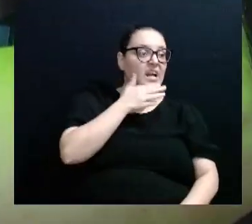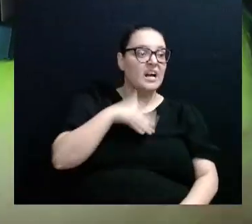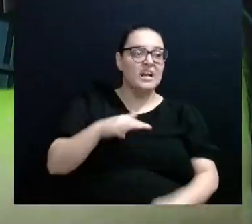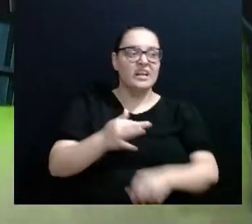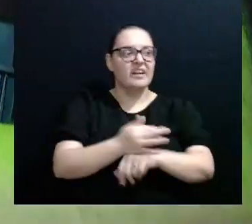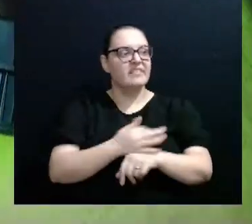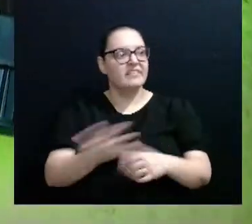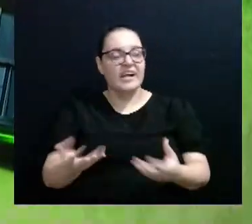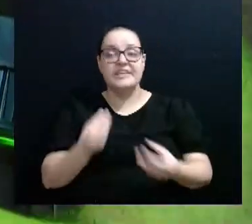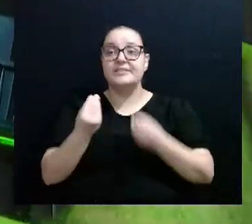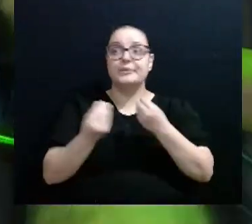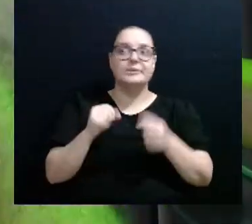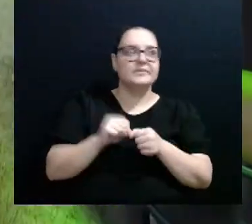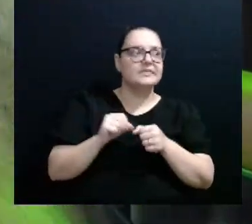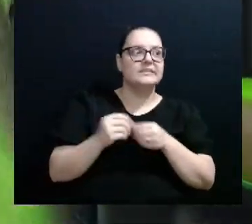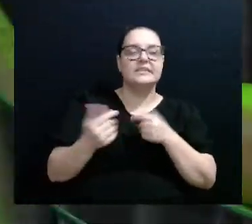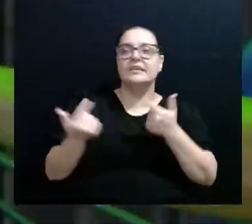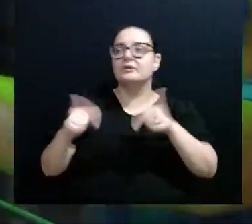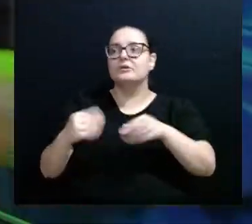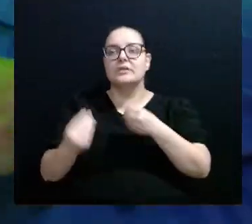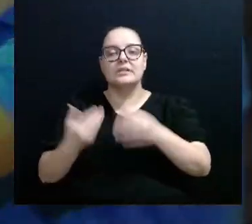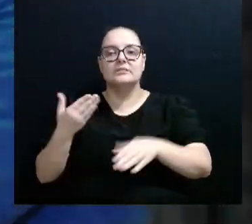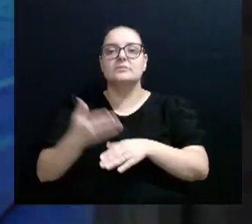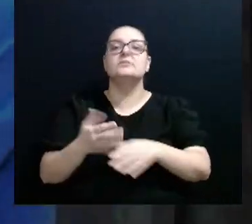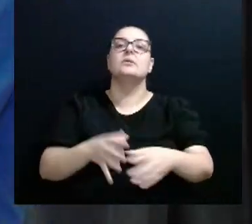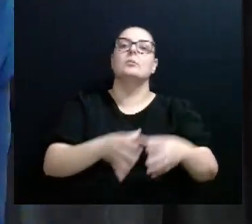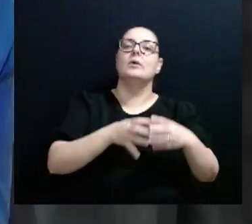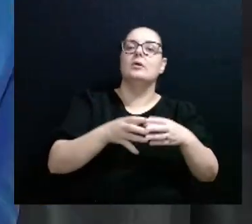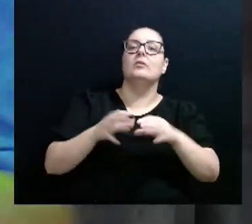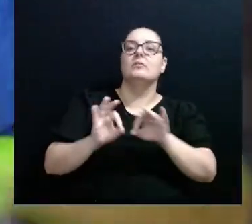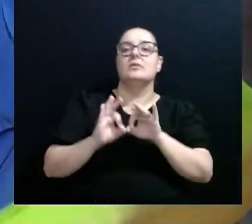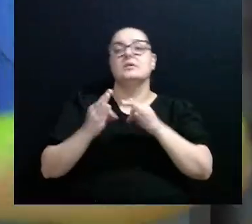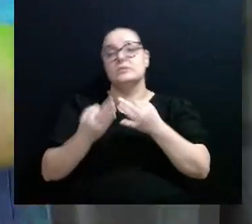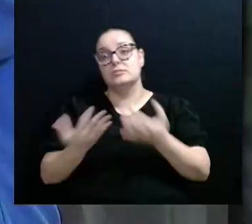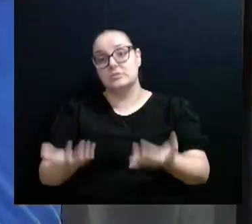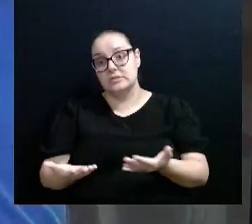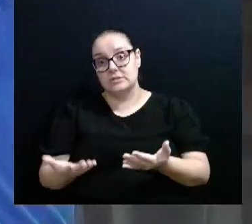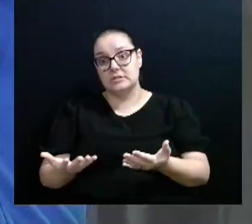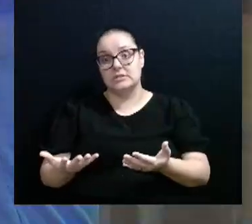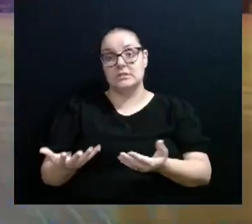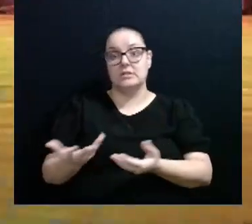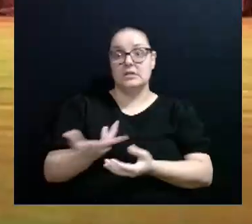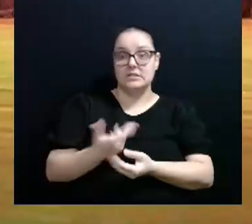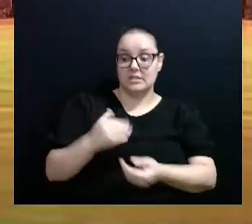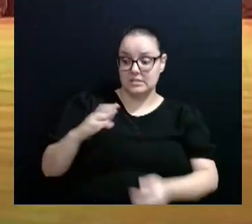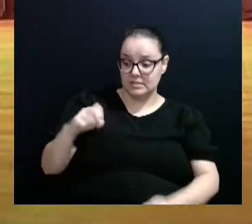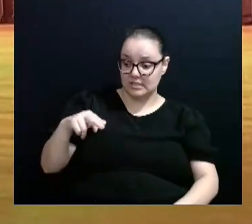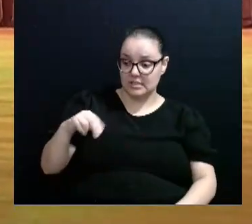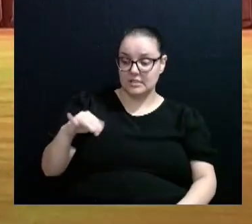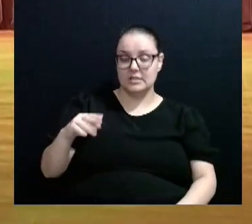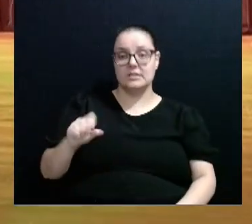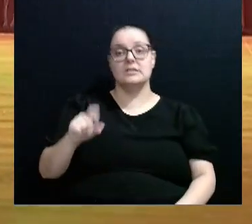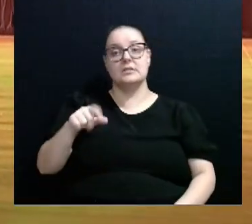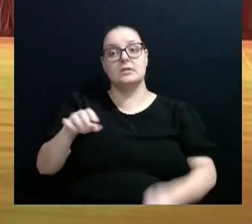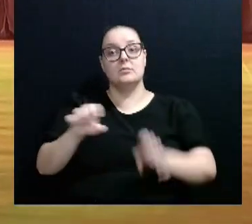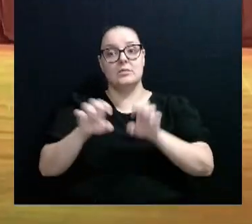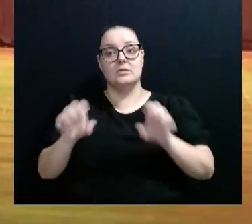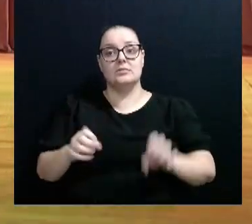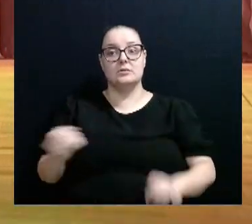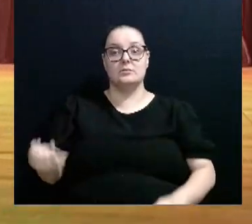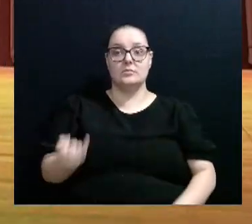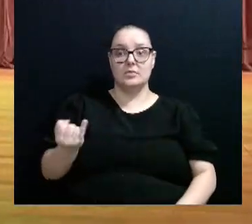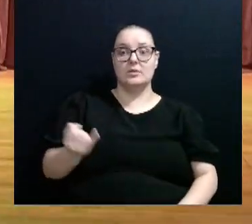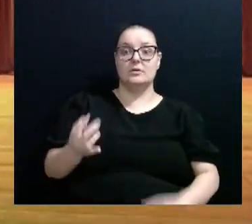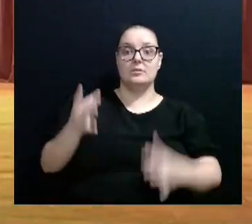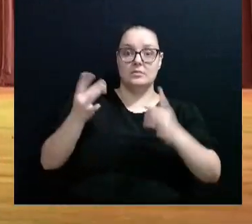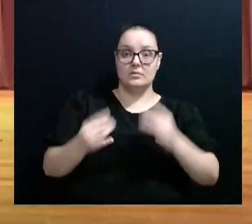forma também de uma convivência em família, E as artes cênicas são uma estrutura importante, um elemento importante dentro da